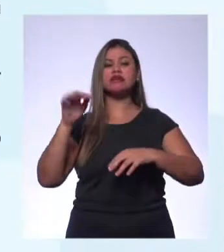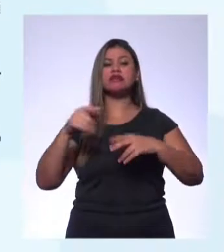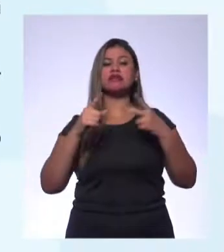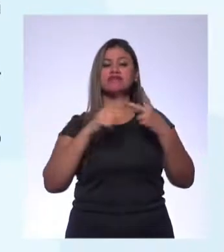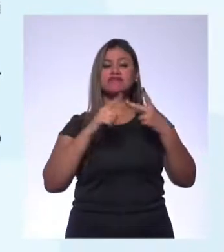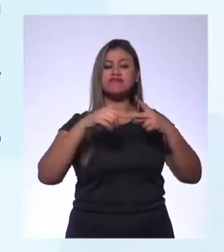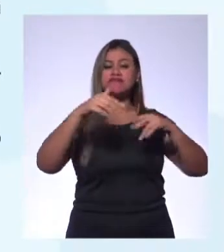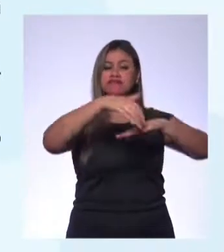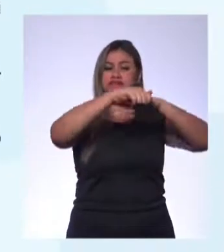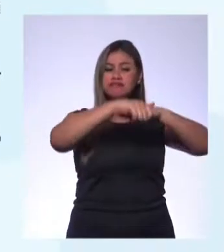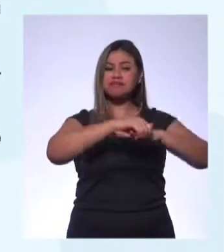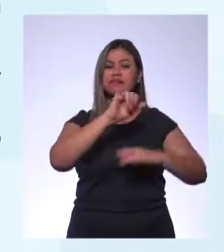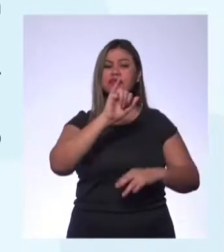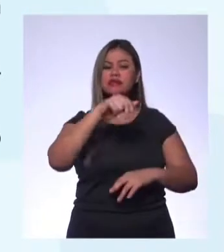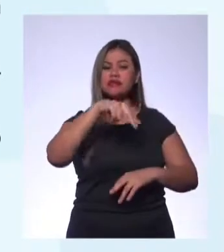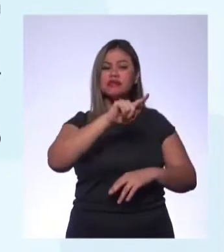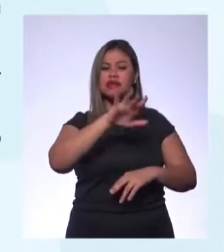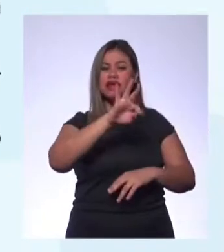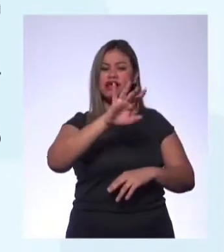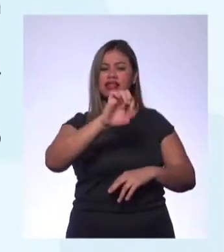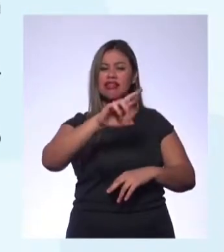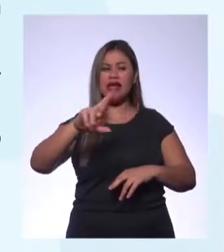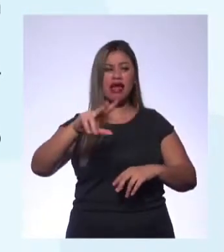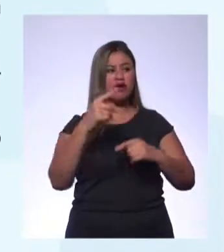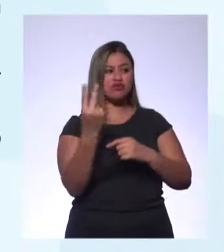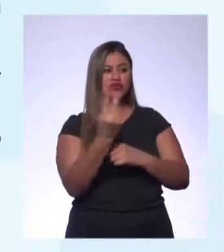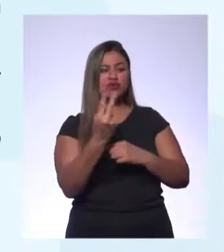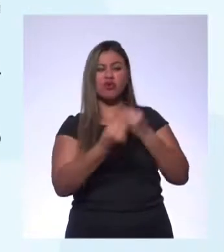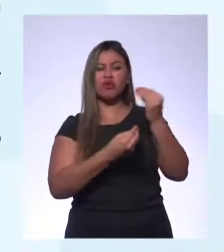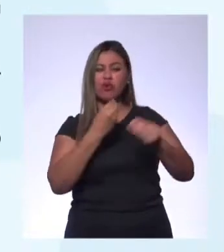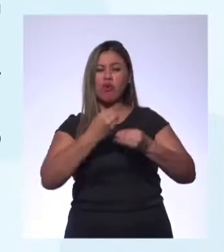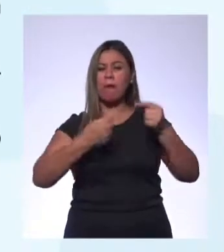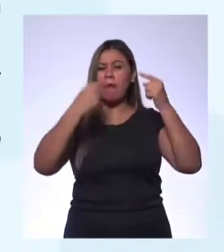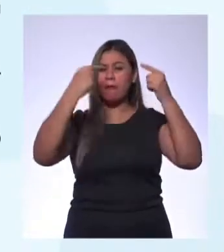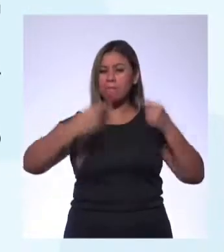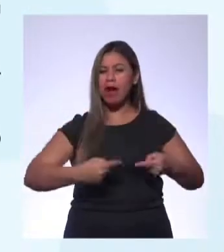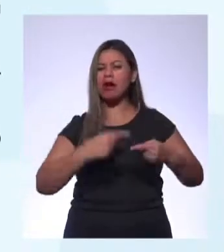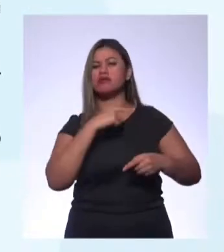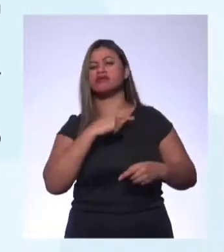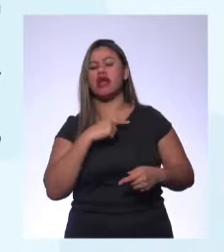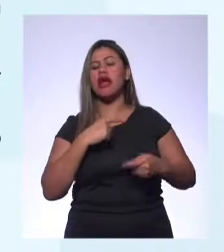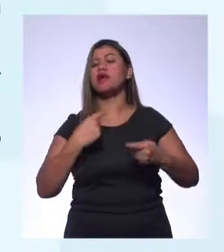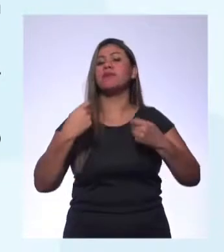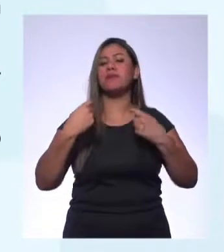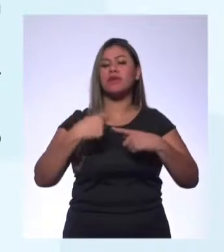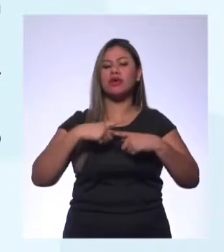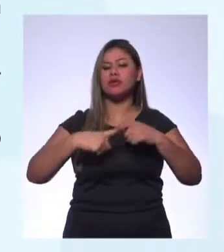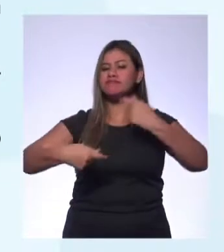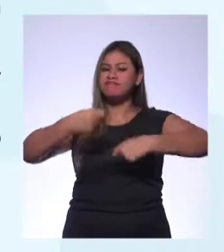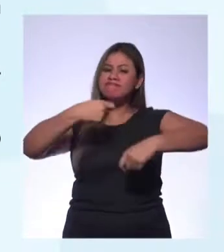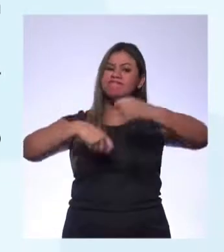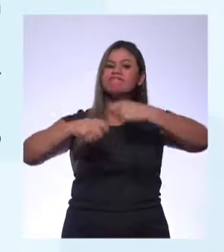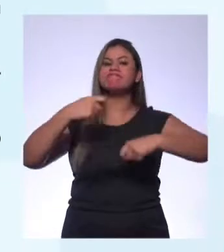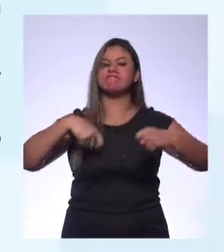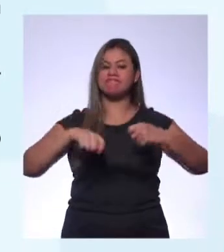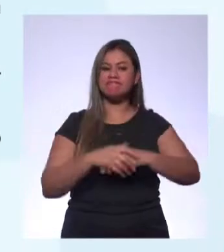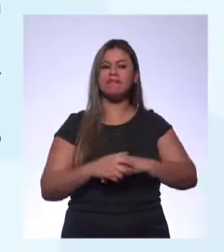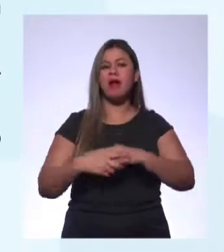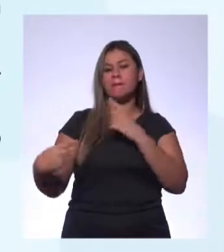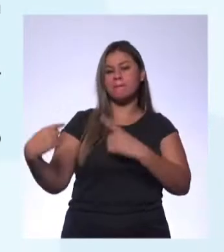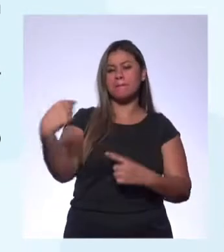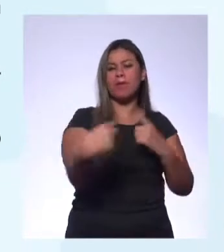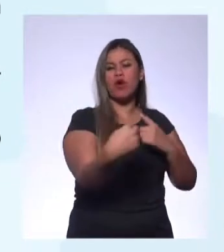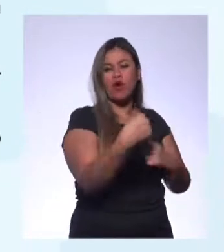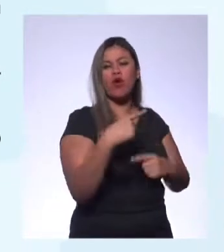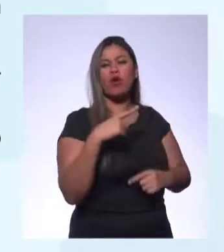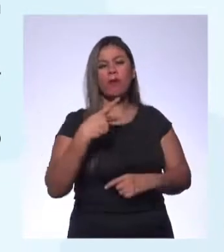eram históricos rivais aí, sempre competindo por questões econômicas, né? Políticas,